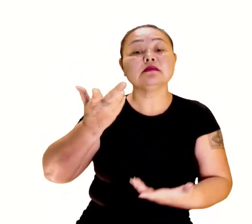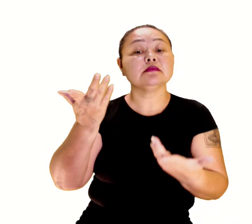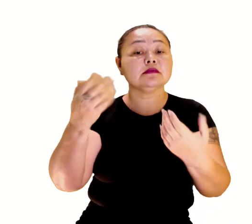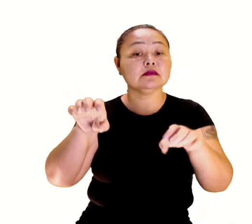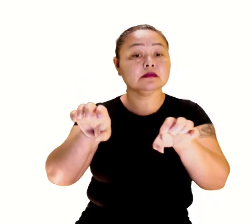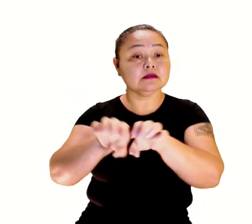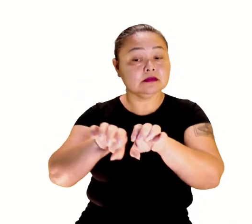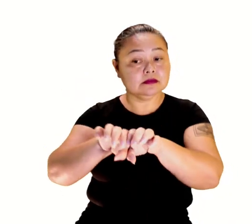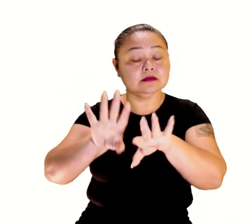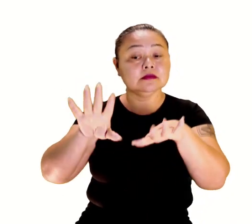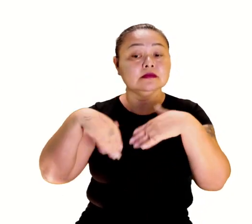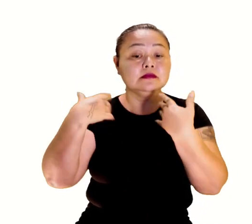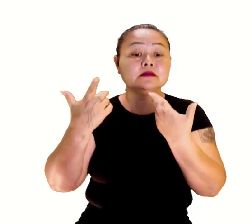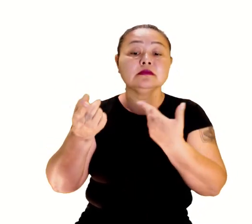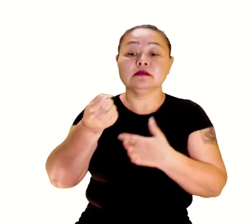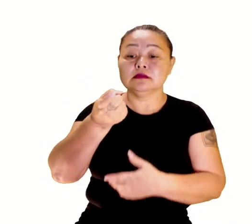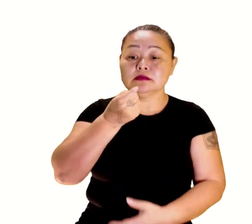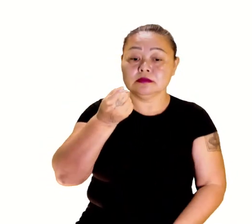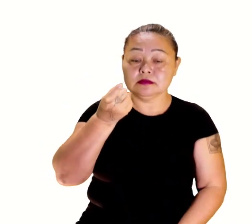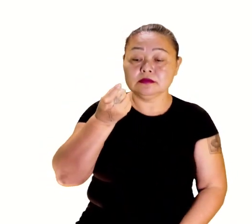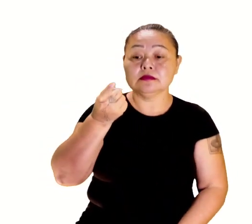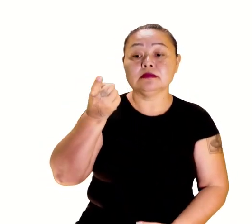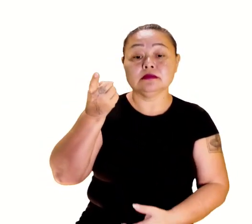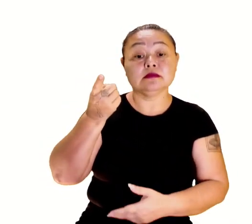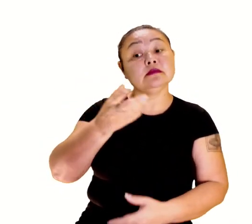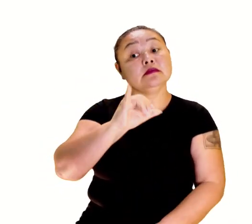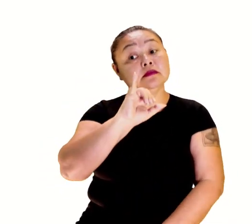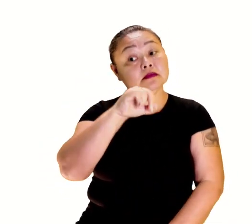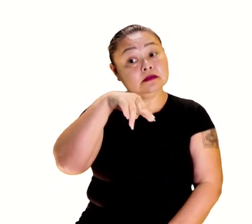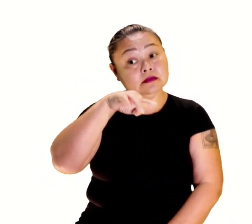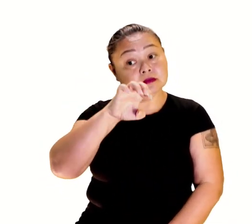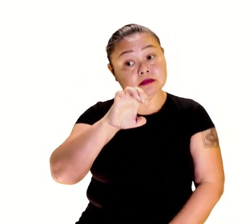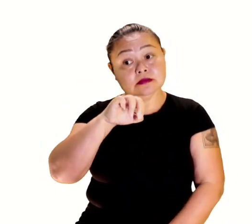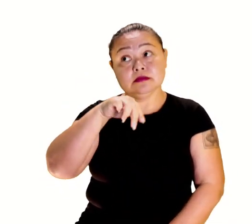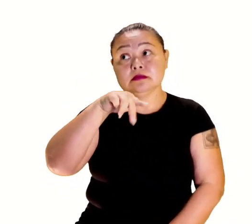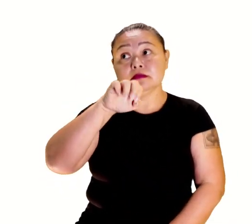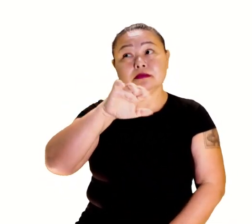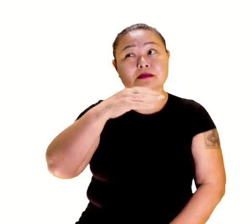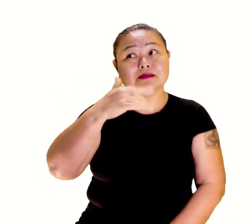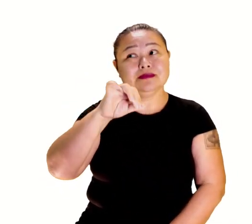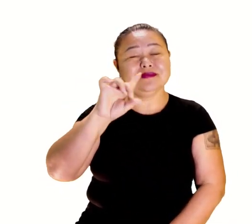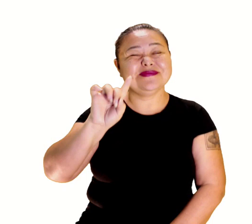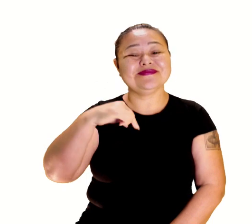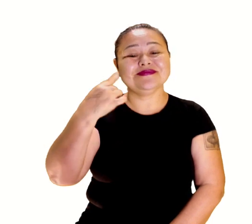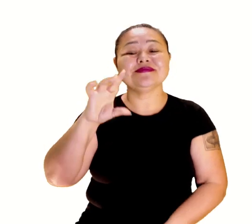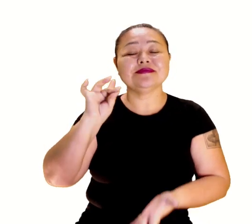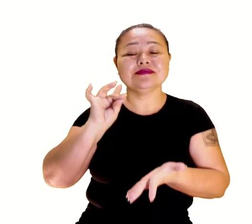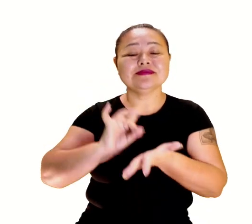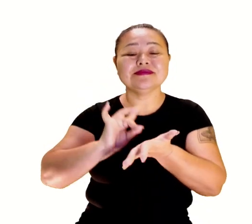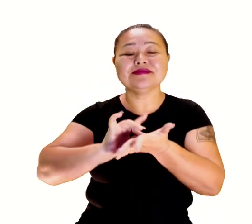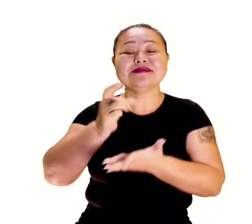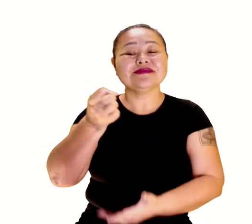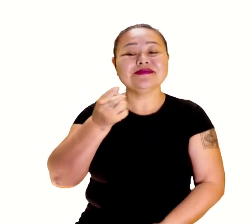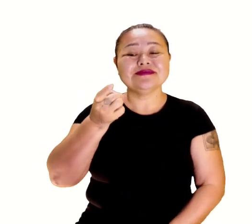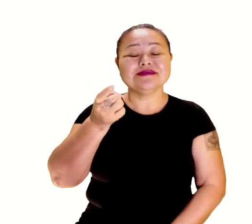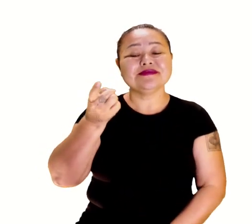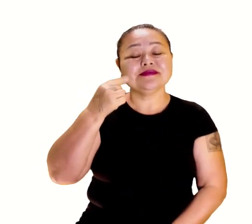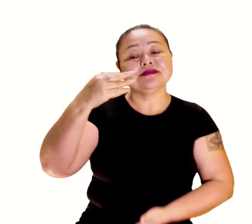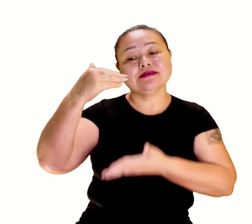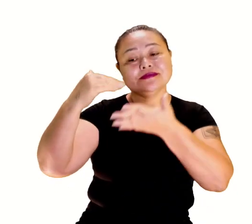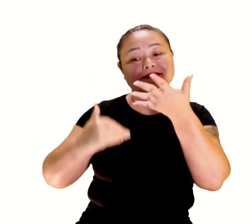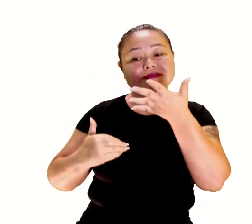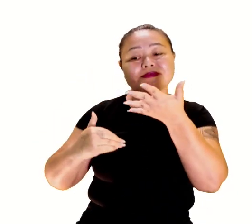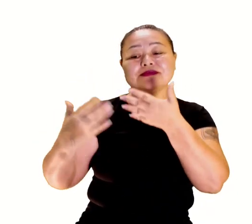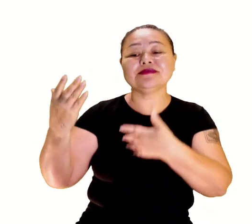X aqui, para essa equação se tornar, essa inequação, ter verdade nela, o meu X tem que ser menor